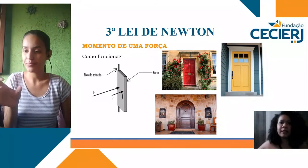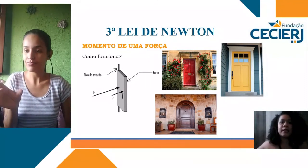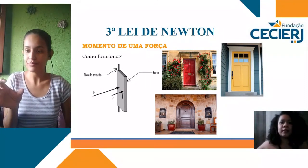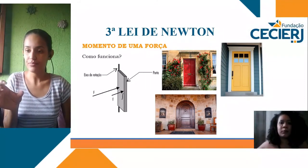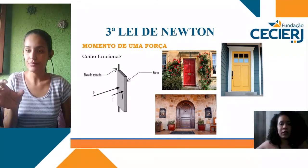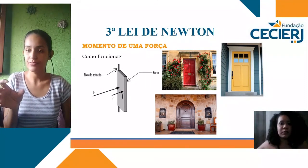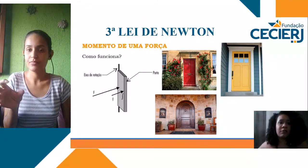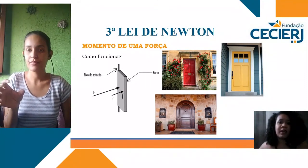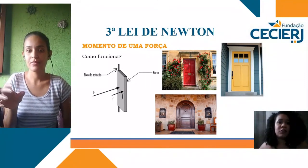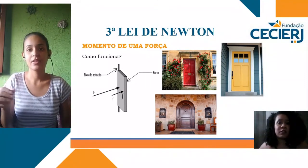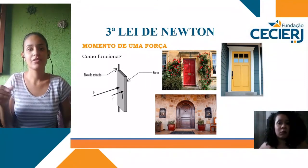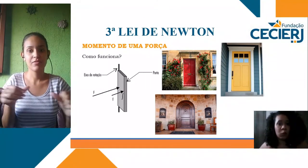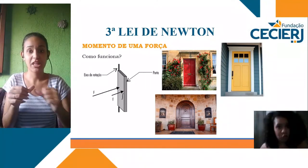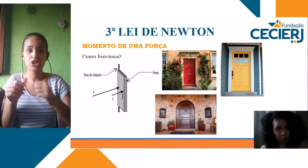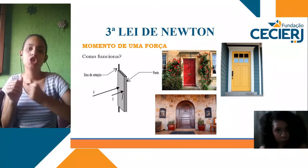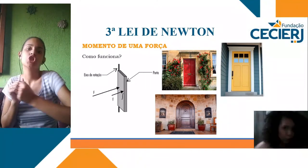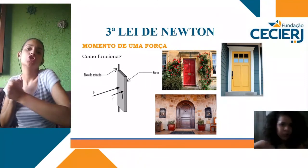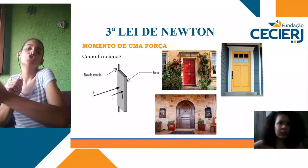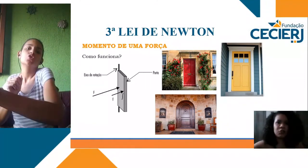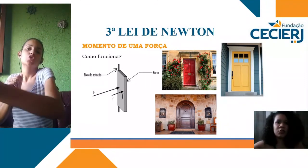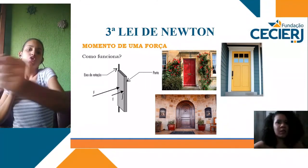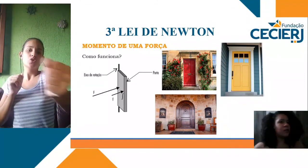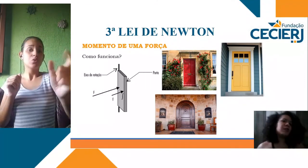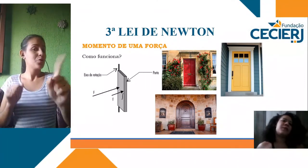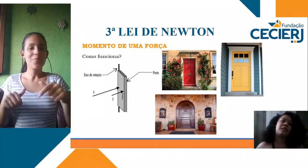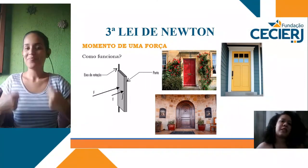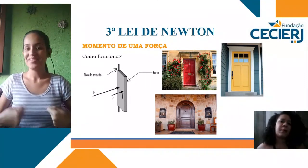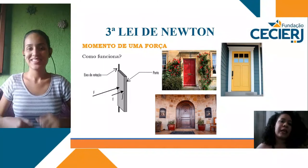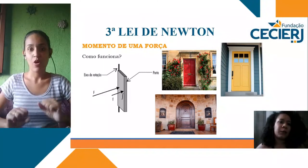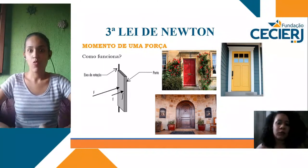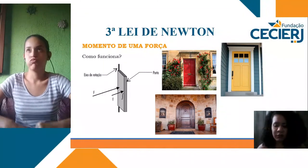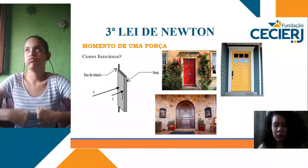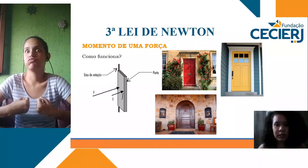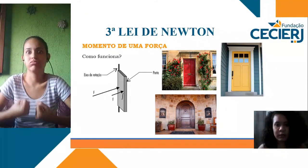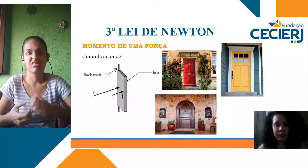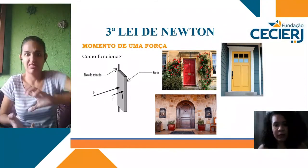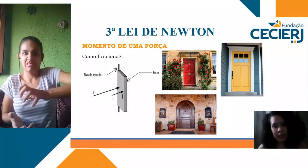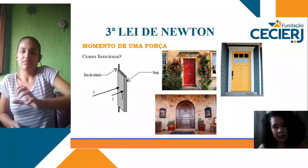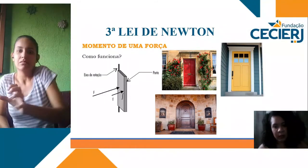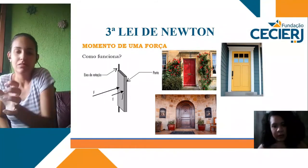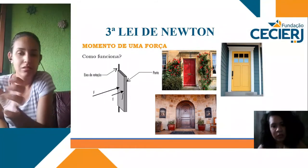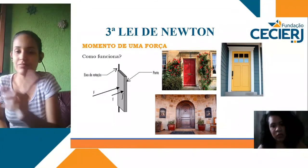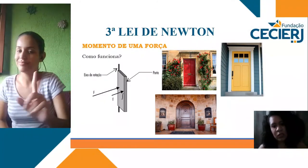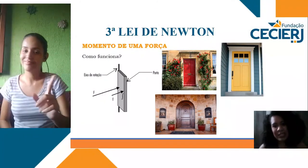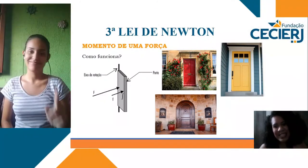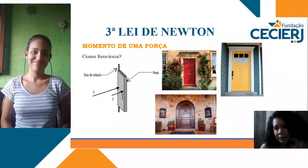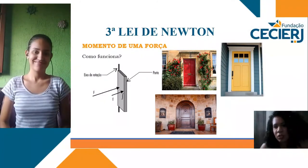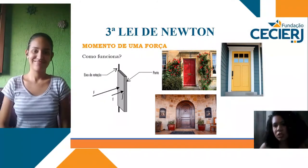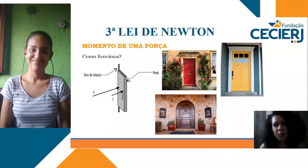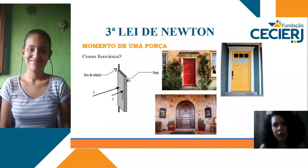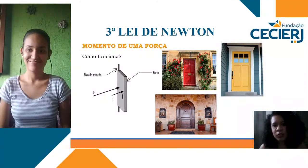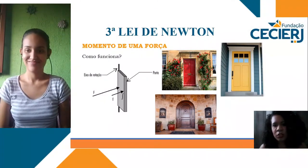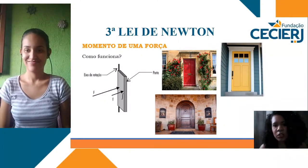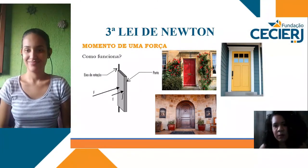tem a maçaneta, porque você faz um giro muito grande sem precisar aplicar muita força, que é o caso das nossas